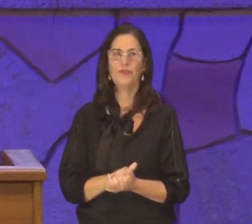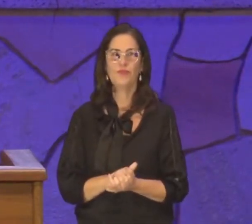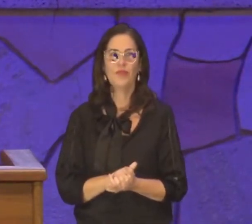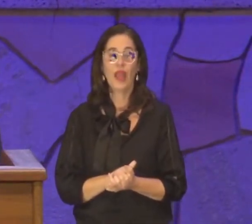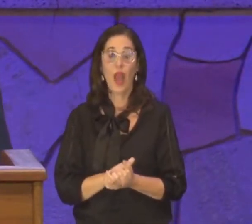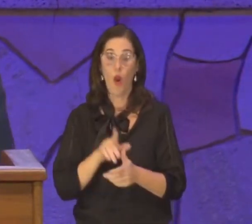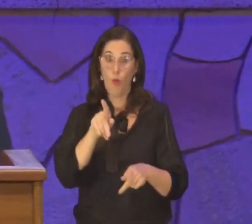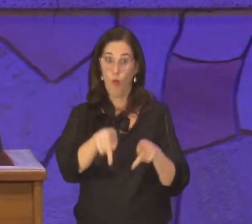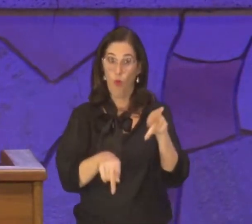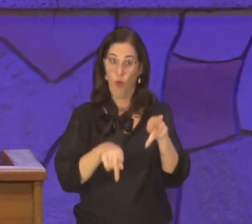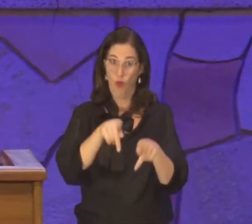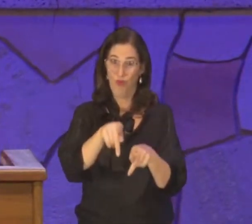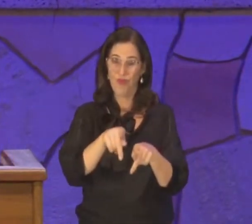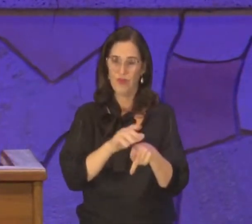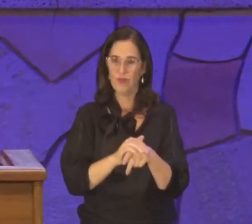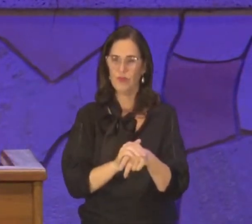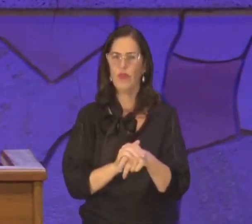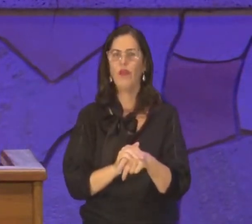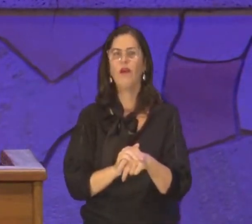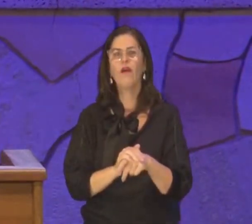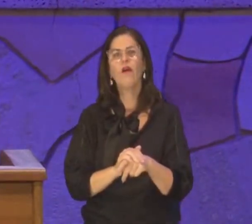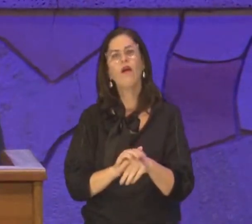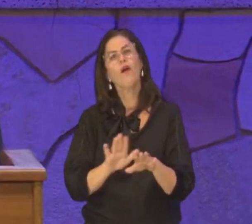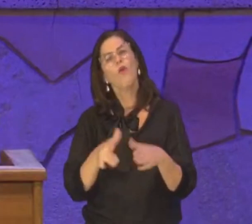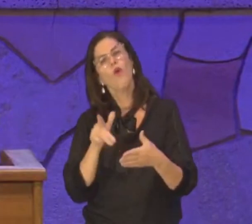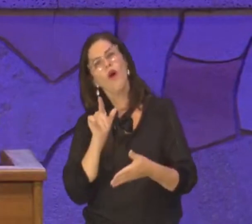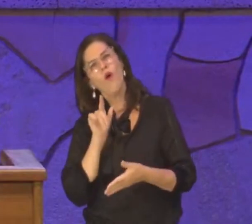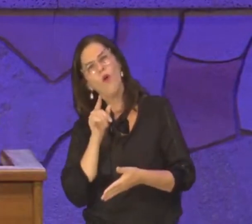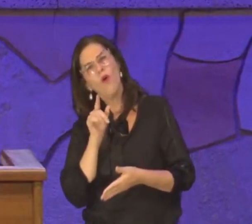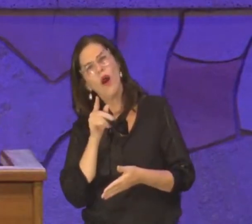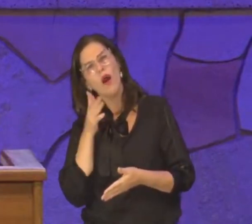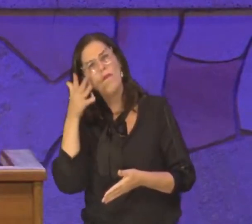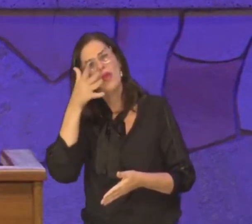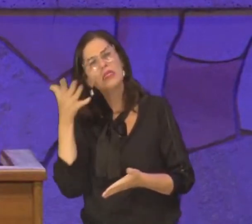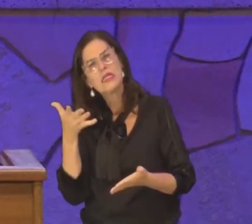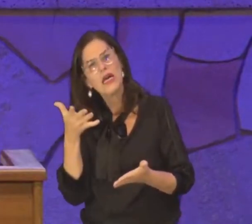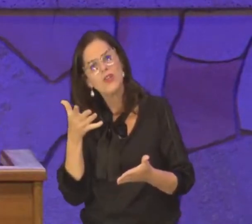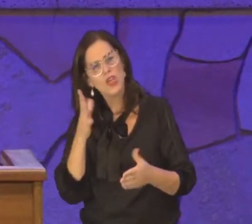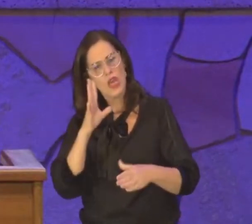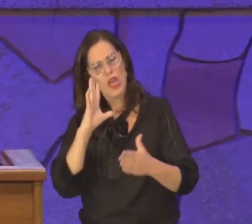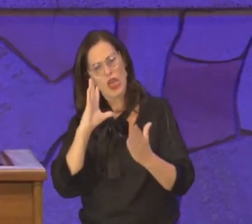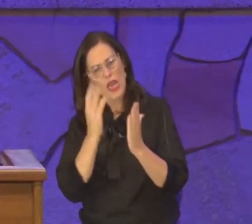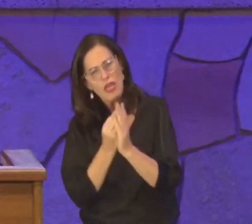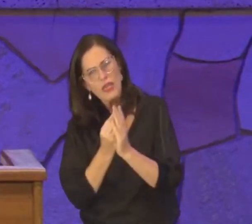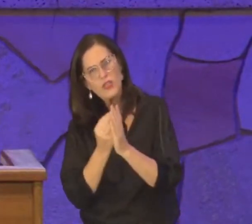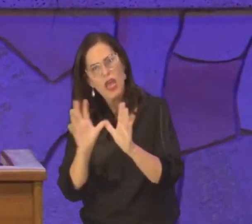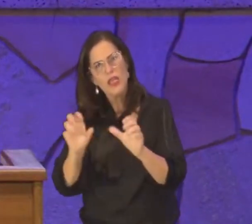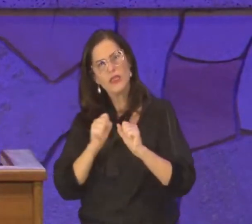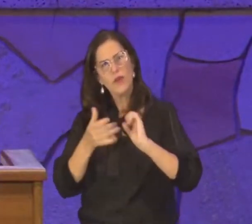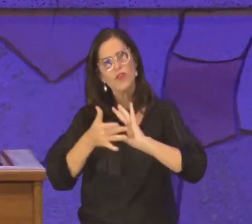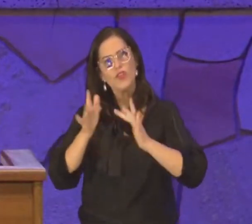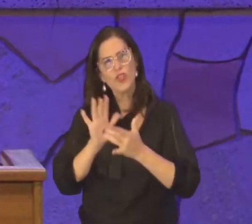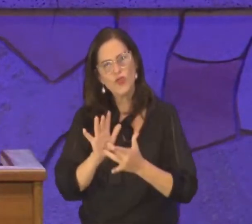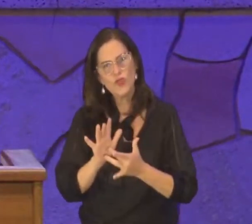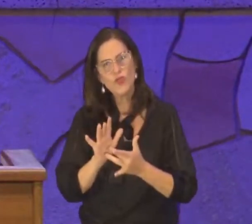povo. Qual foi a mensagem que esta igreja recebeu de Jesus Cristo? Veja